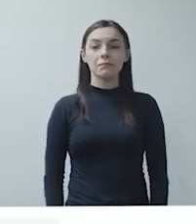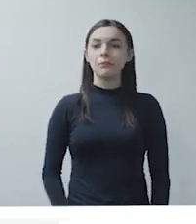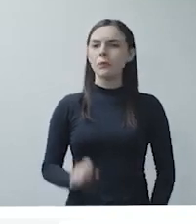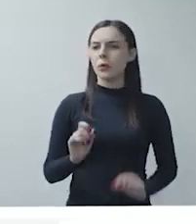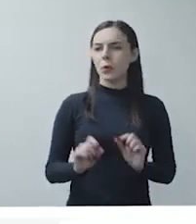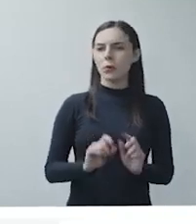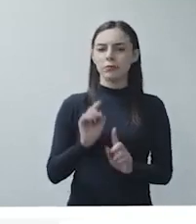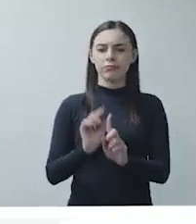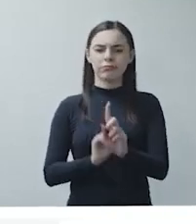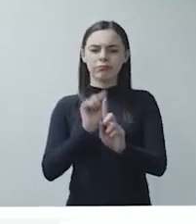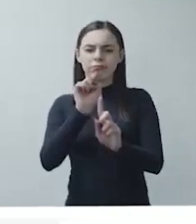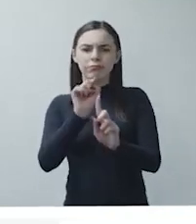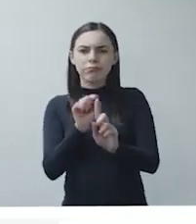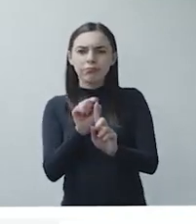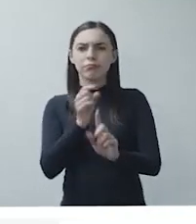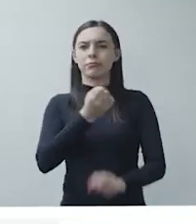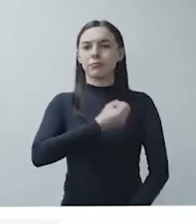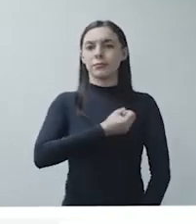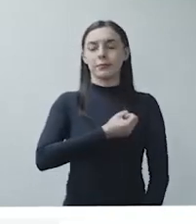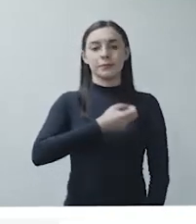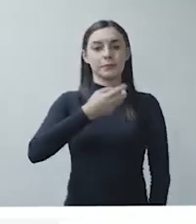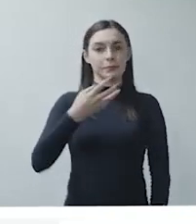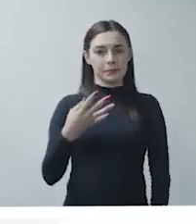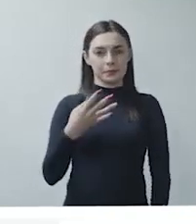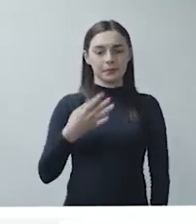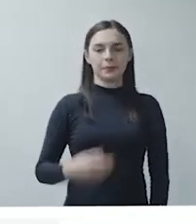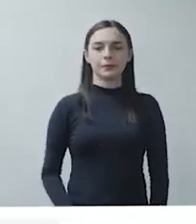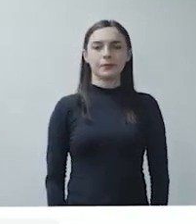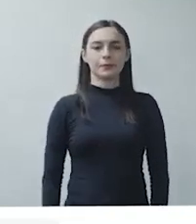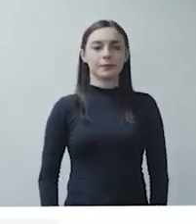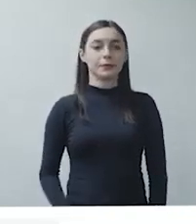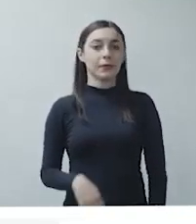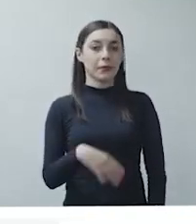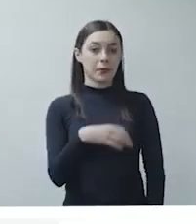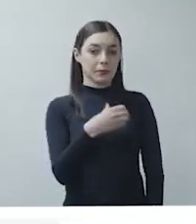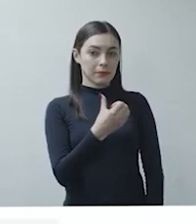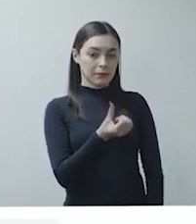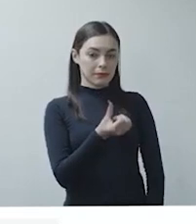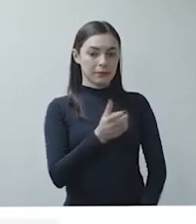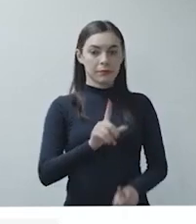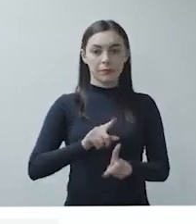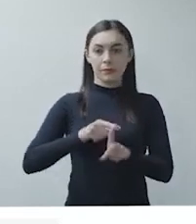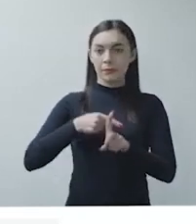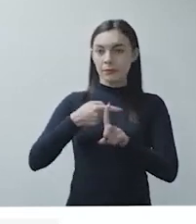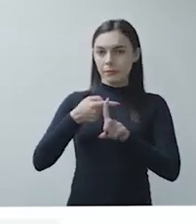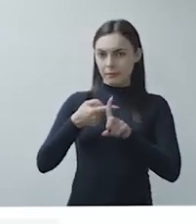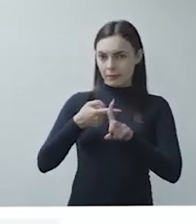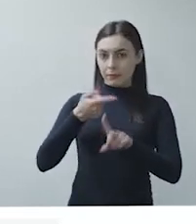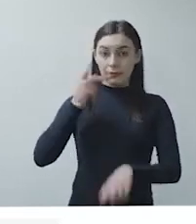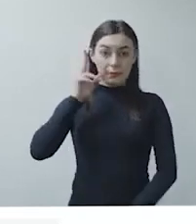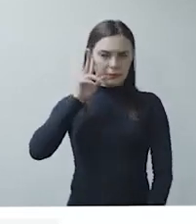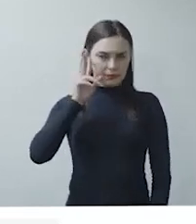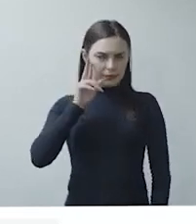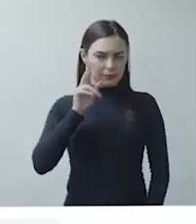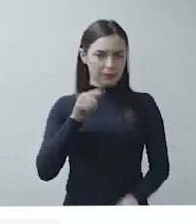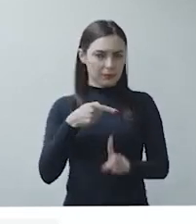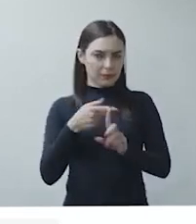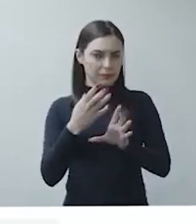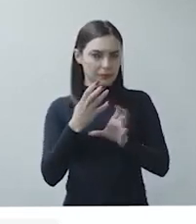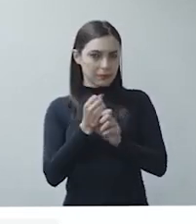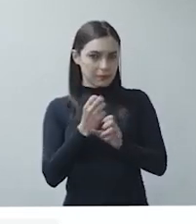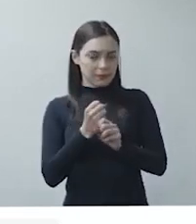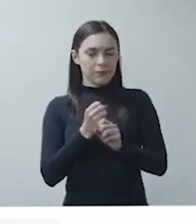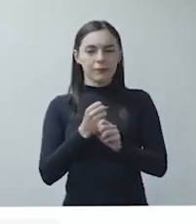Caiu no número 4. Então, mais. Lembram-se da adição?